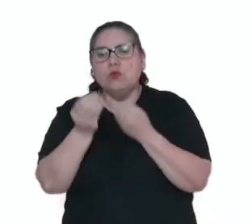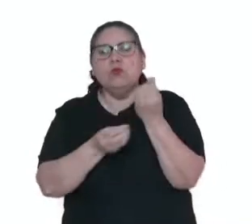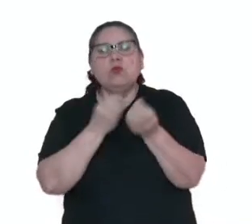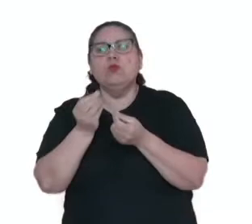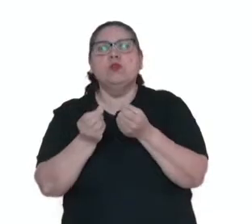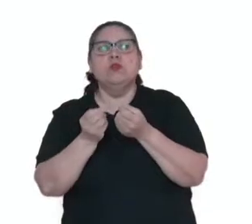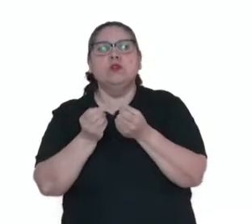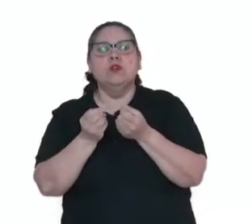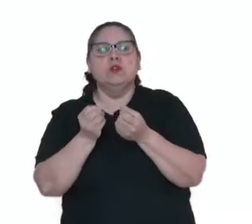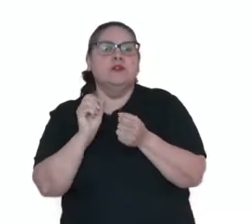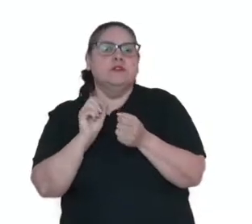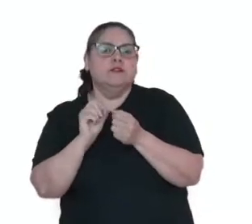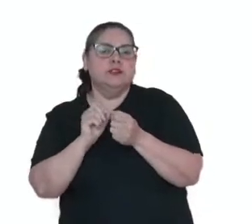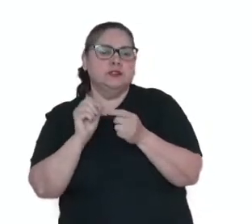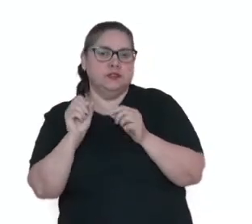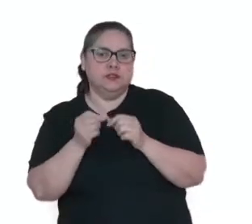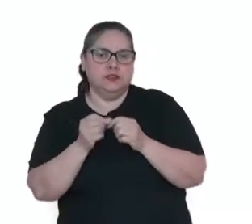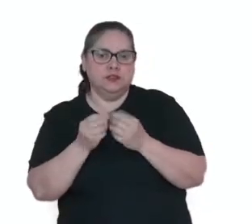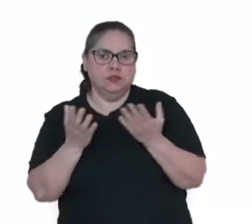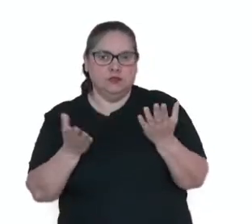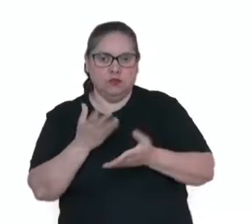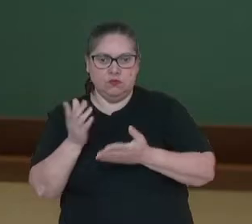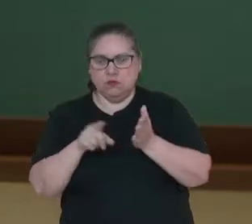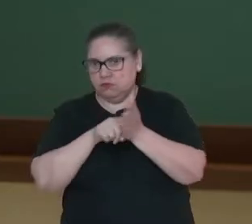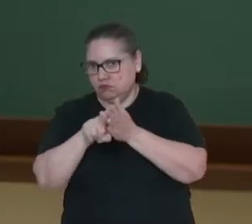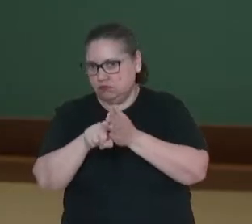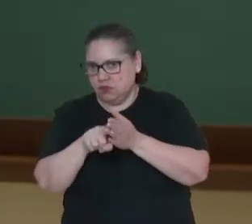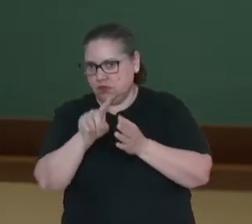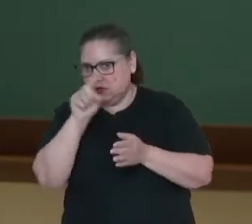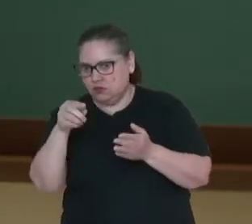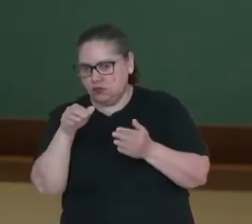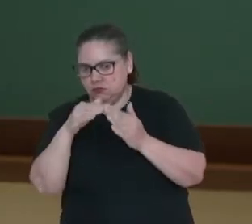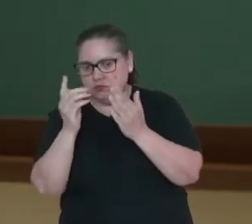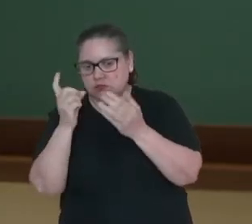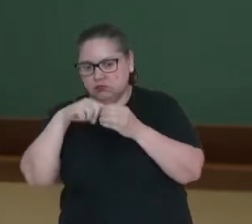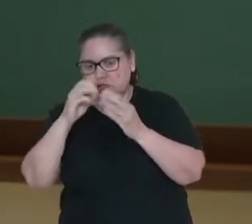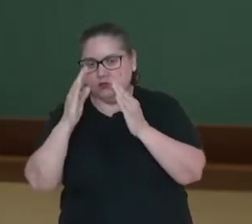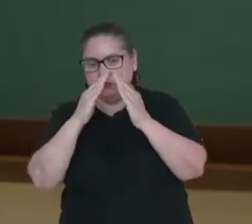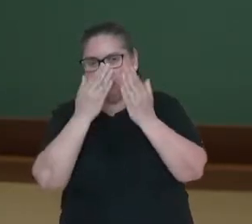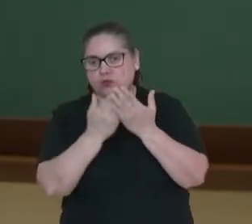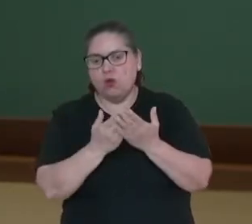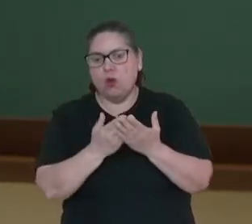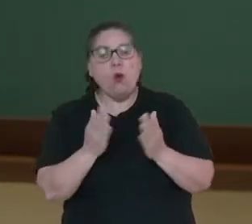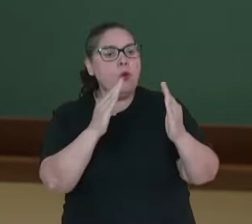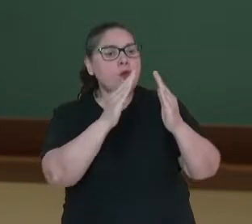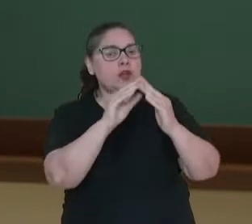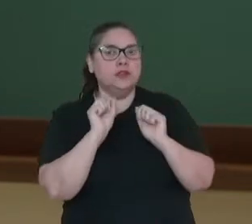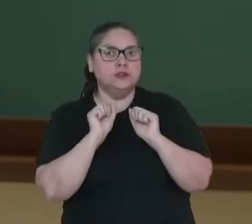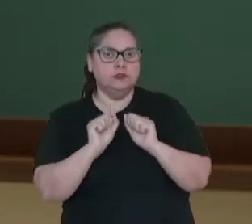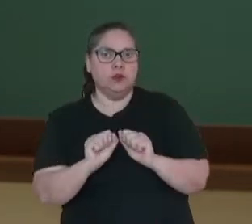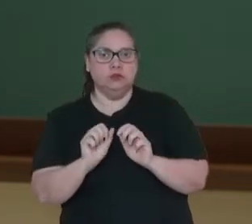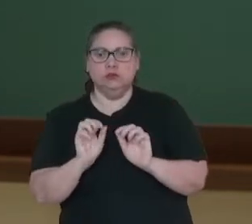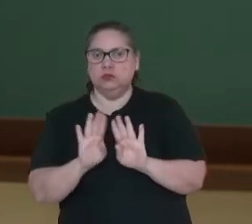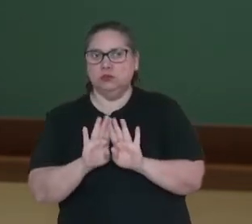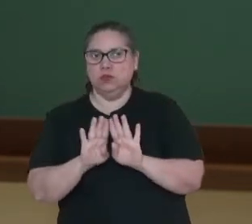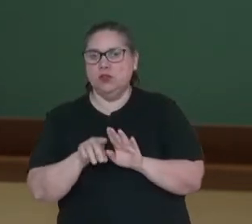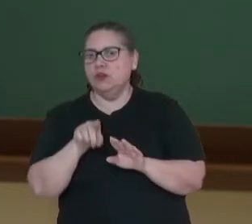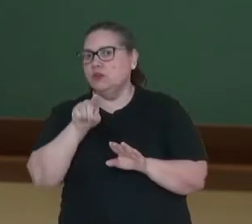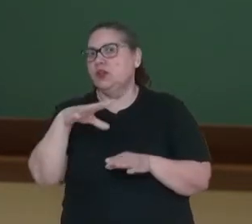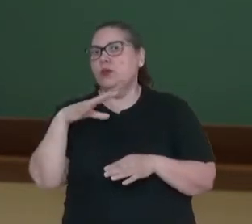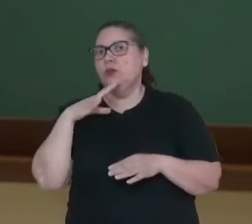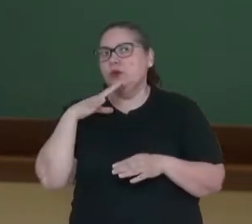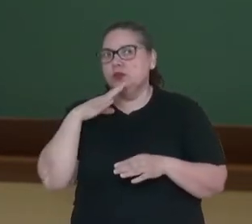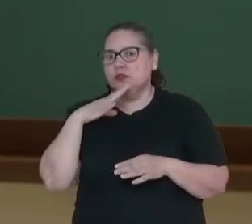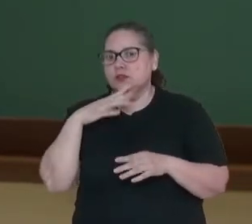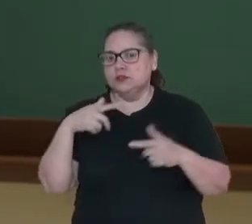pode participar, realizar esses jogos de tabuleiro? Será que só na escola ou a gente pode jogar em casa também, né? Você conhece o